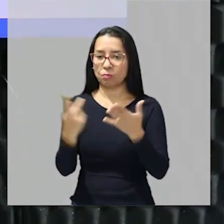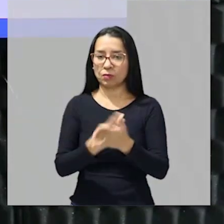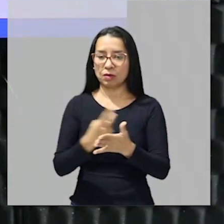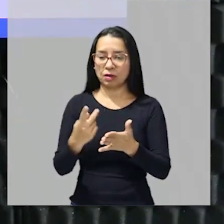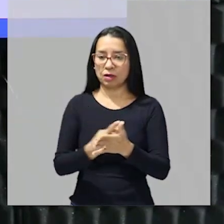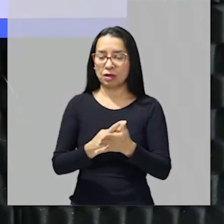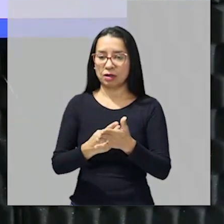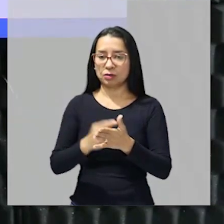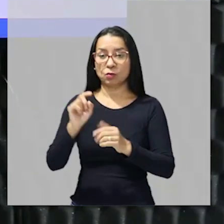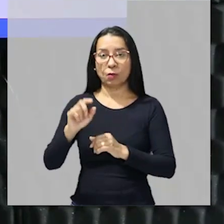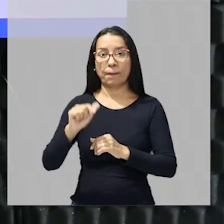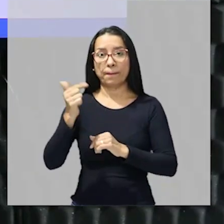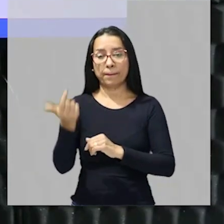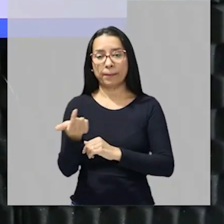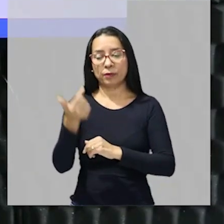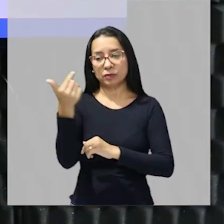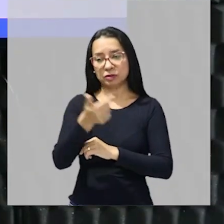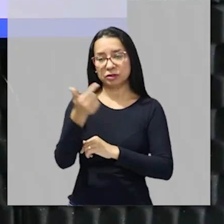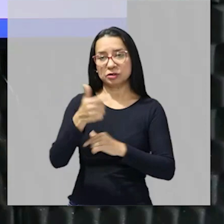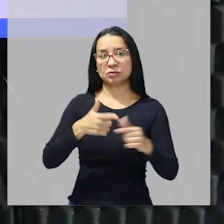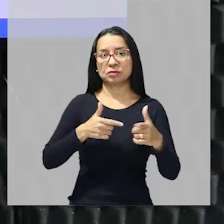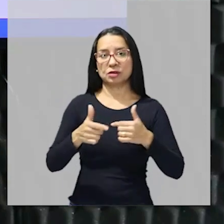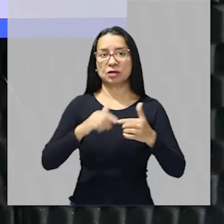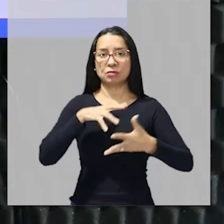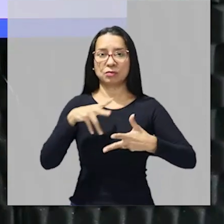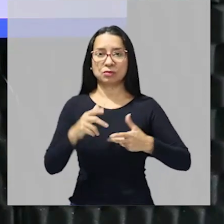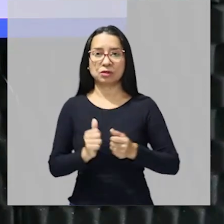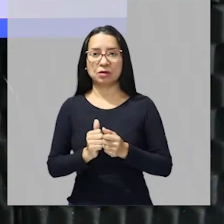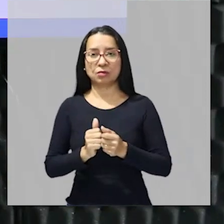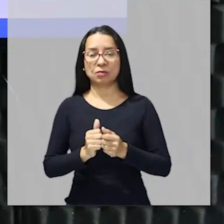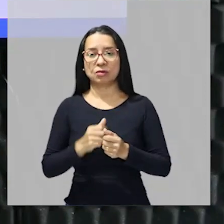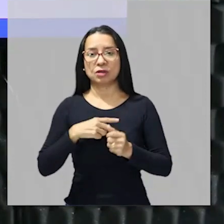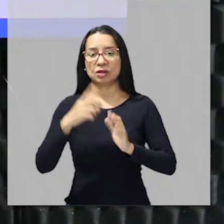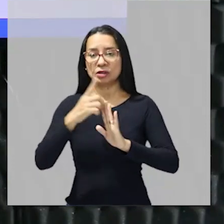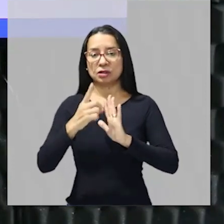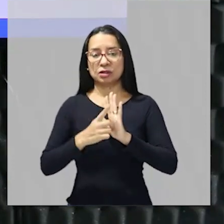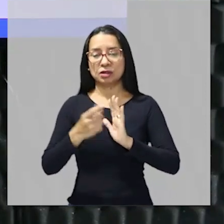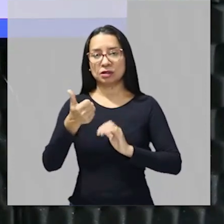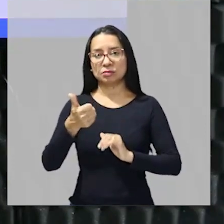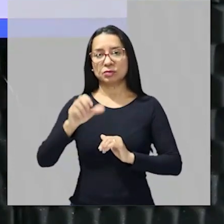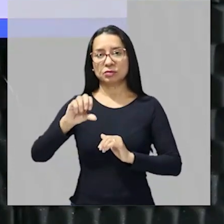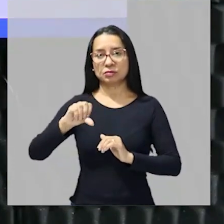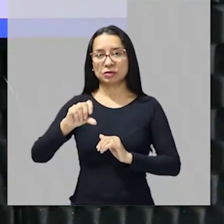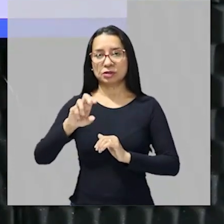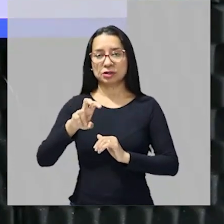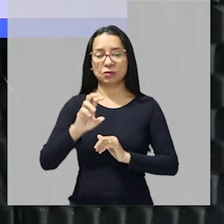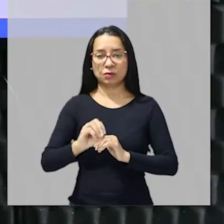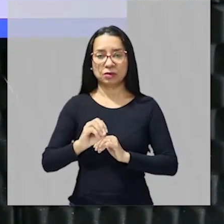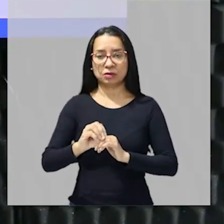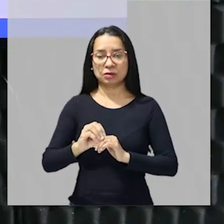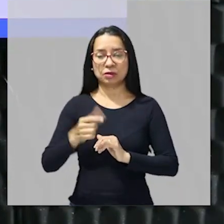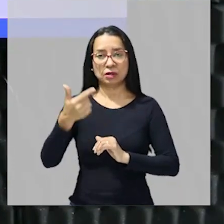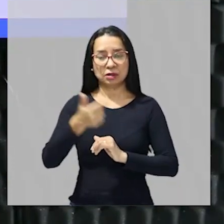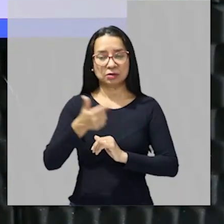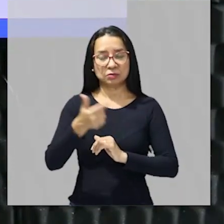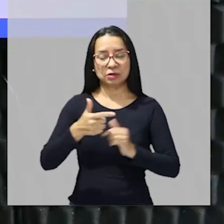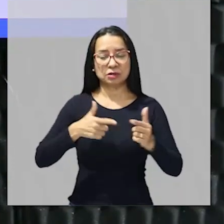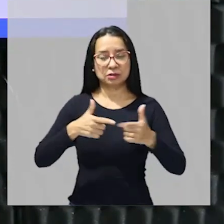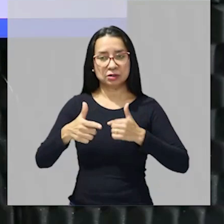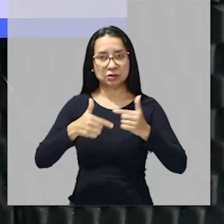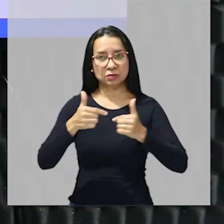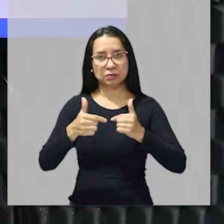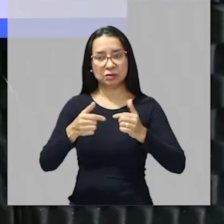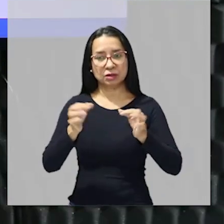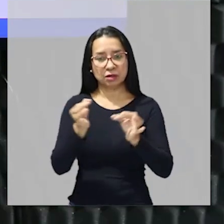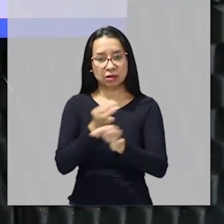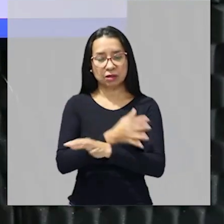verdade, é pós-Segunda Guerra Mundial. Ele se dá na década de 1950. A Segunda Guerra terminou em 1945. Então, resposta, letra